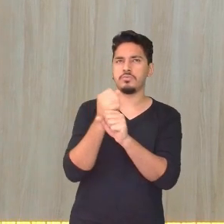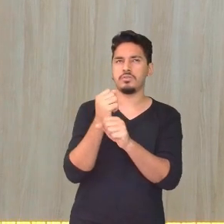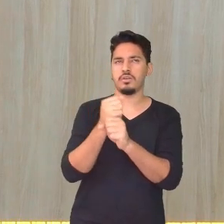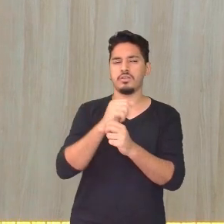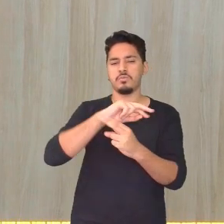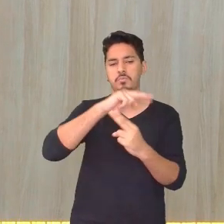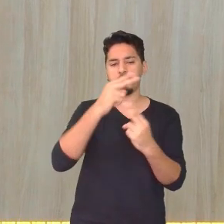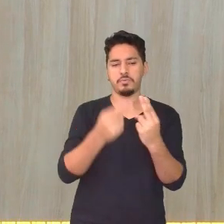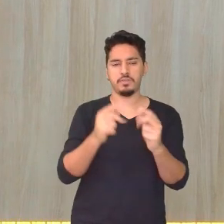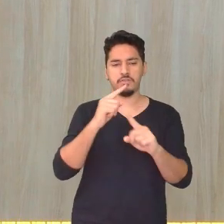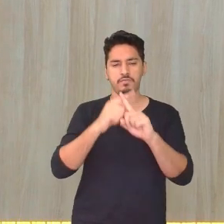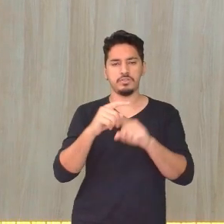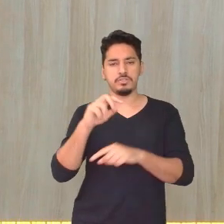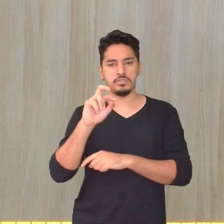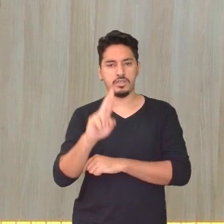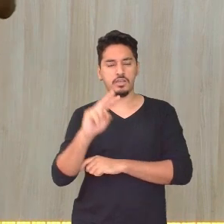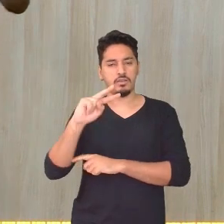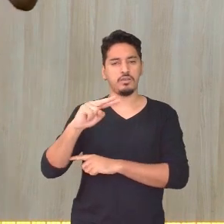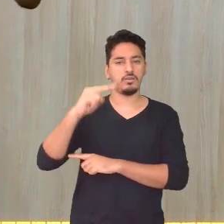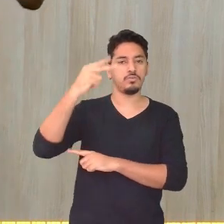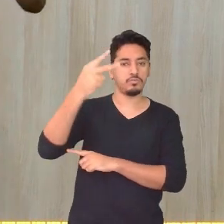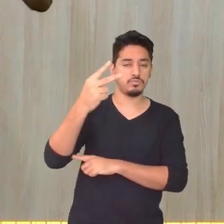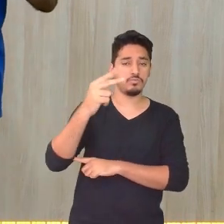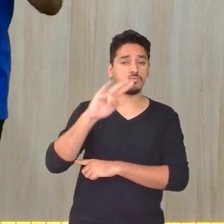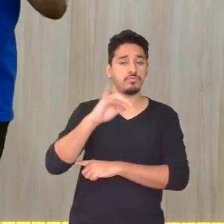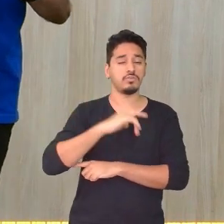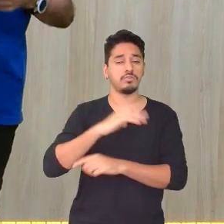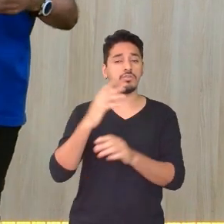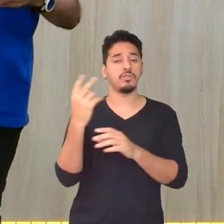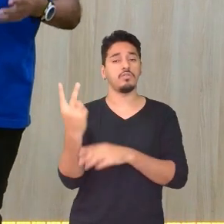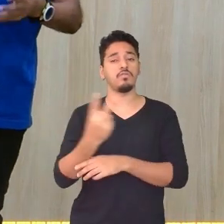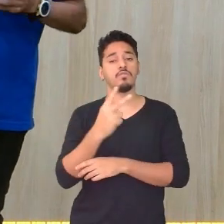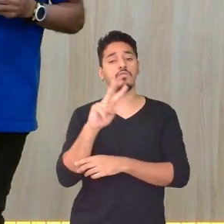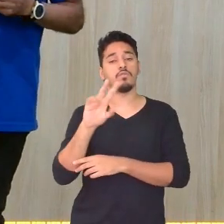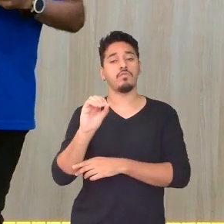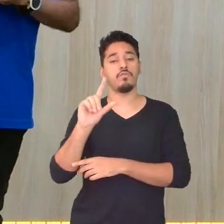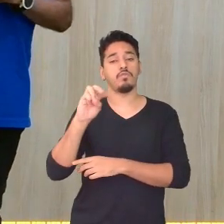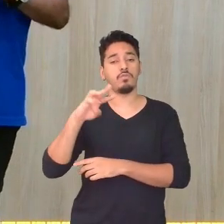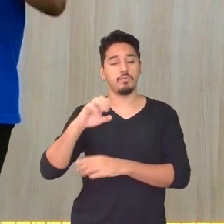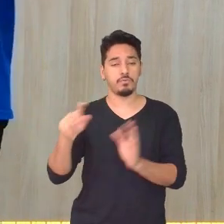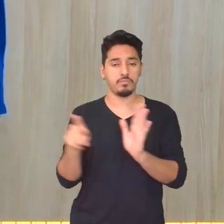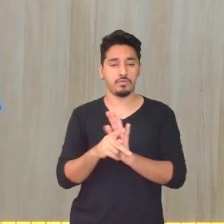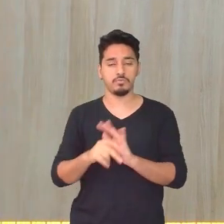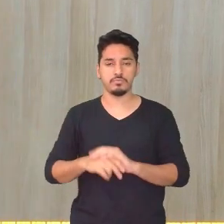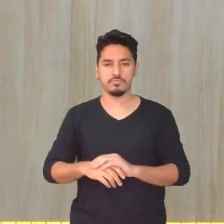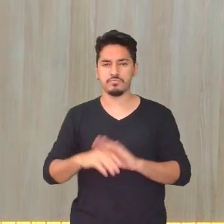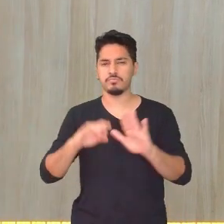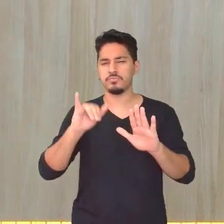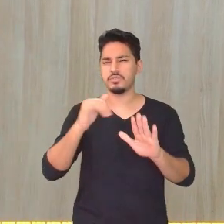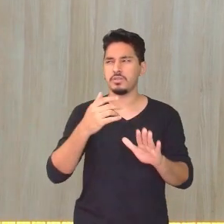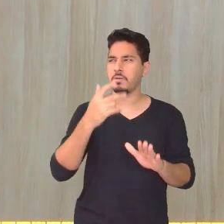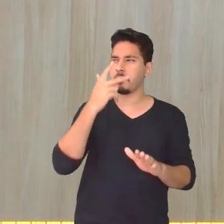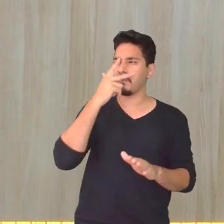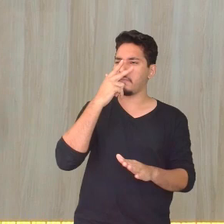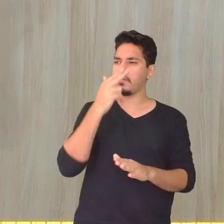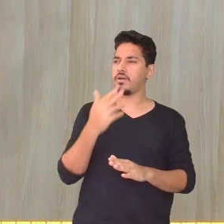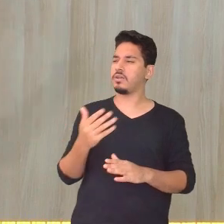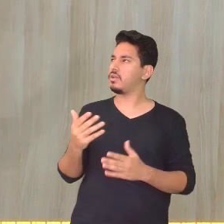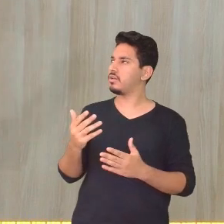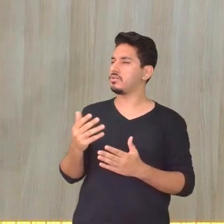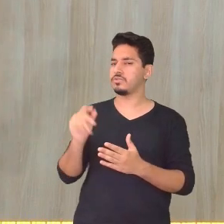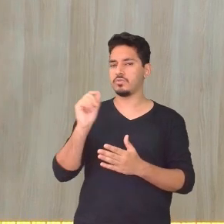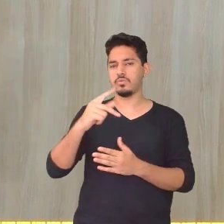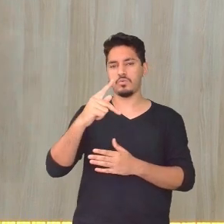ao quadrado pela altura, eu vou ter o volume do cilindro em si. Ricardinho, isso parece um pouquinho com